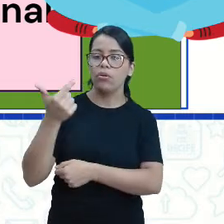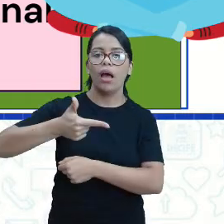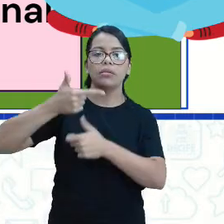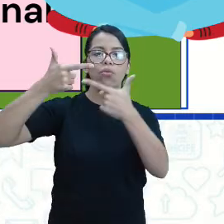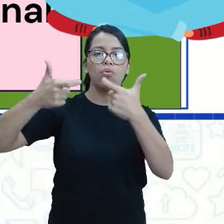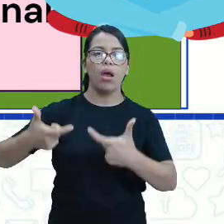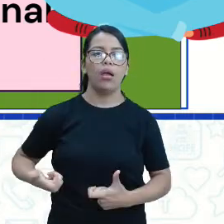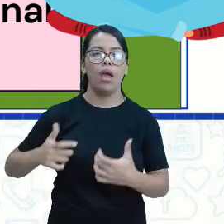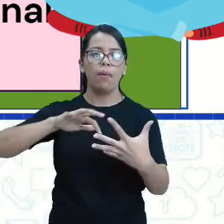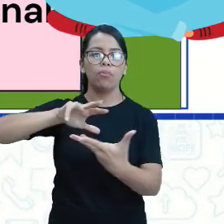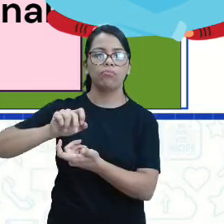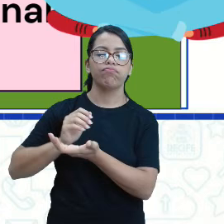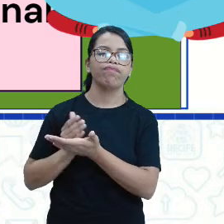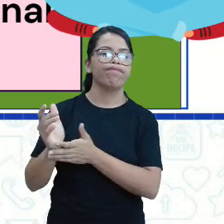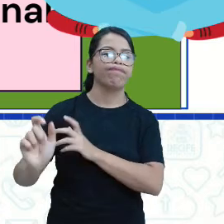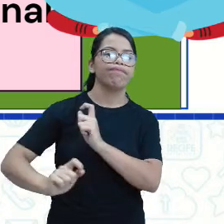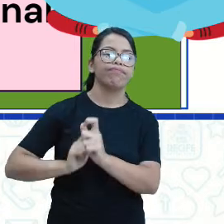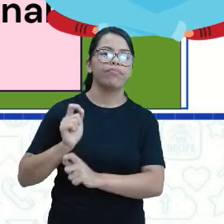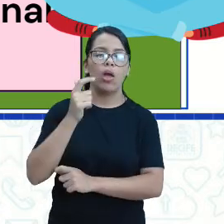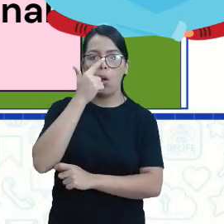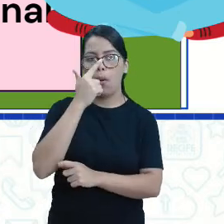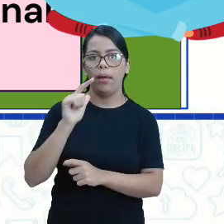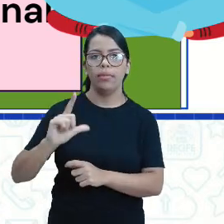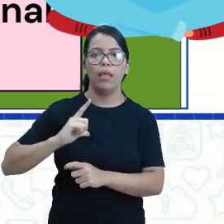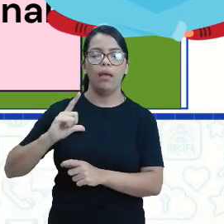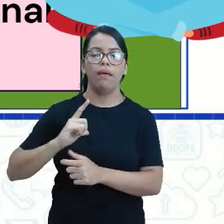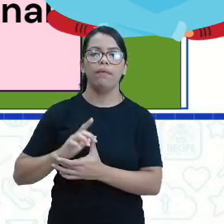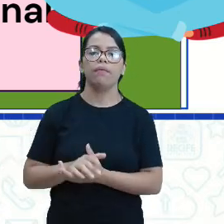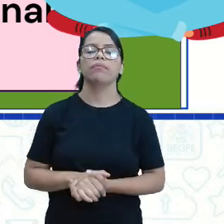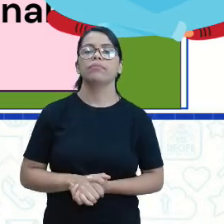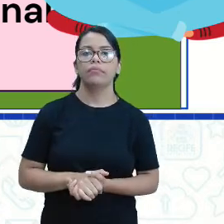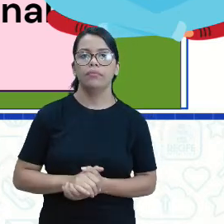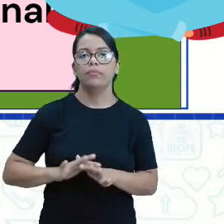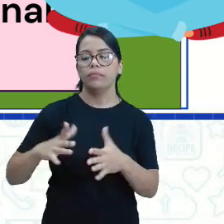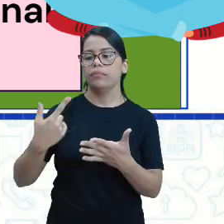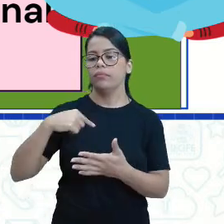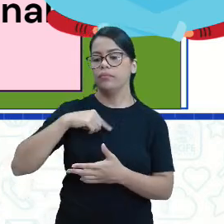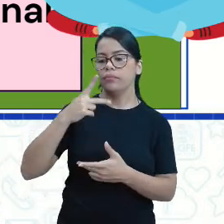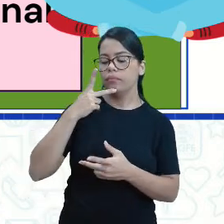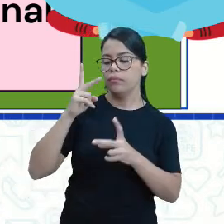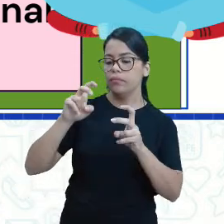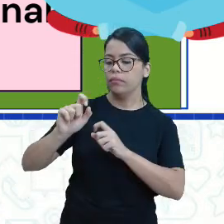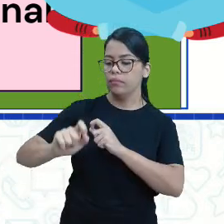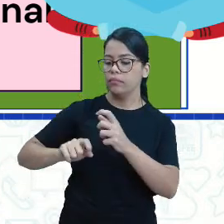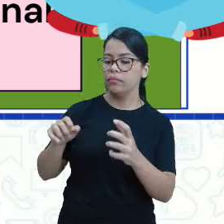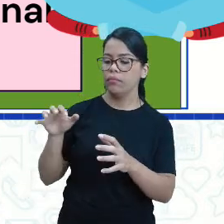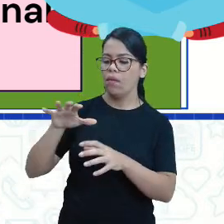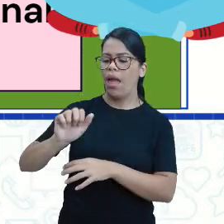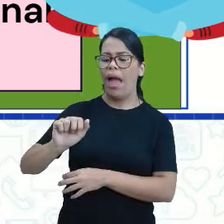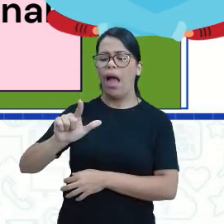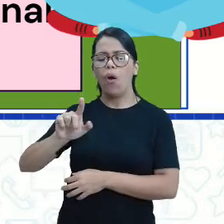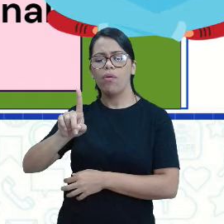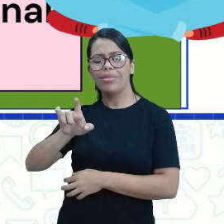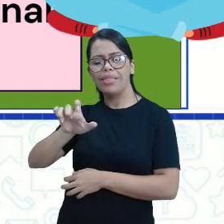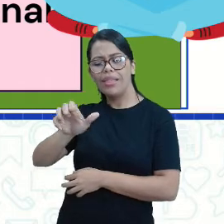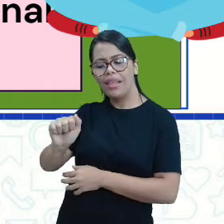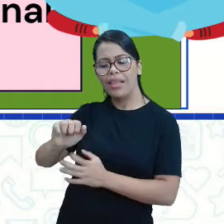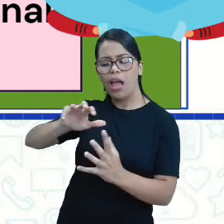esse meio técnico-científico, a gente teve essa aula anormal, e falando sobre aldeia global. Aldeia